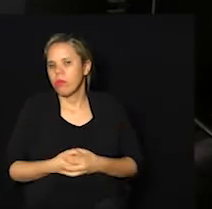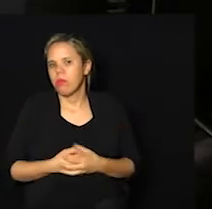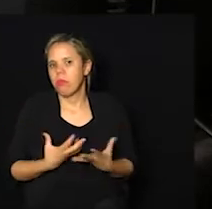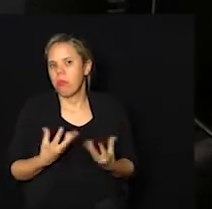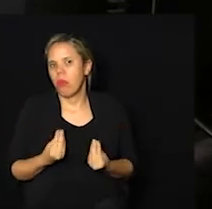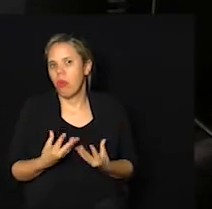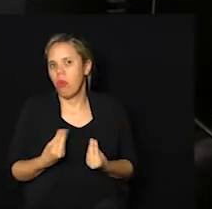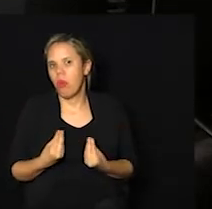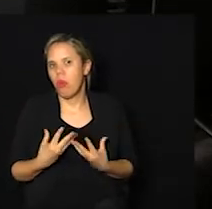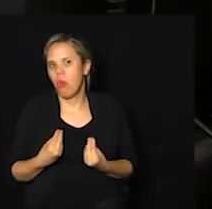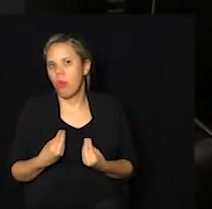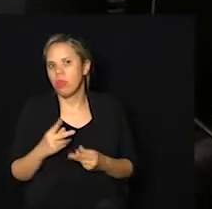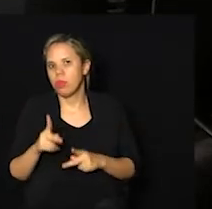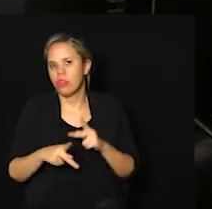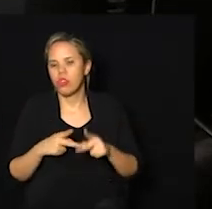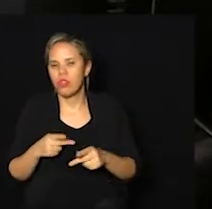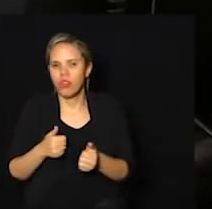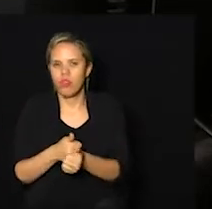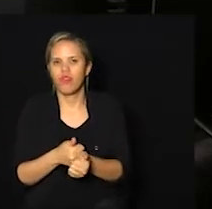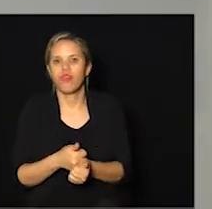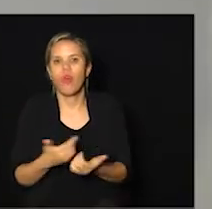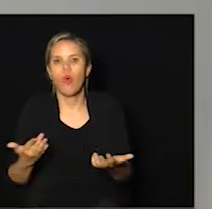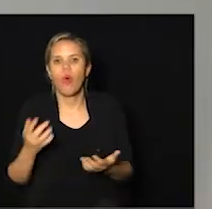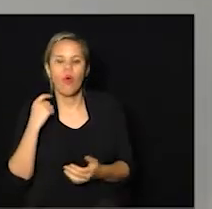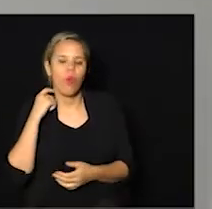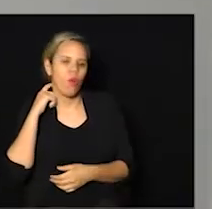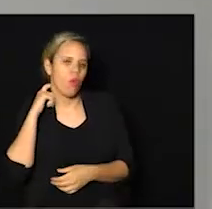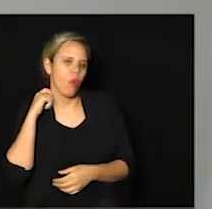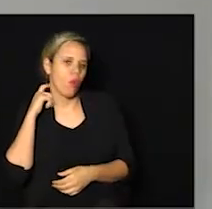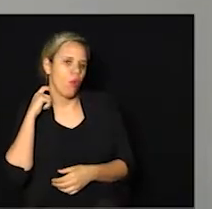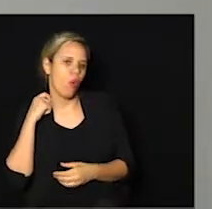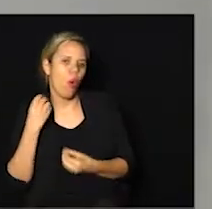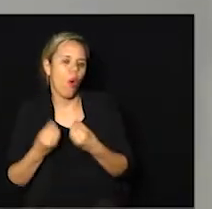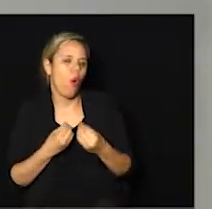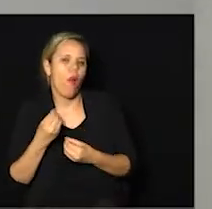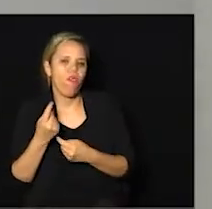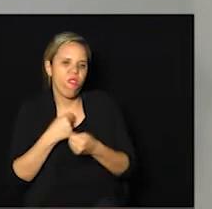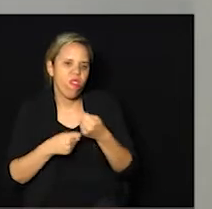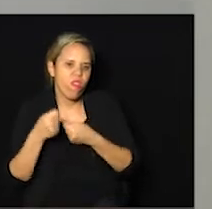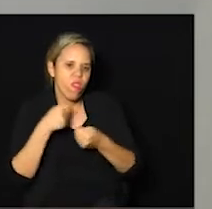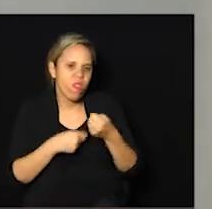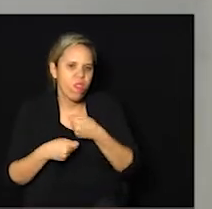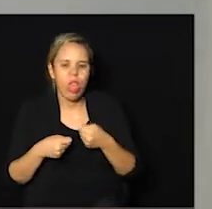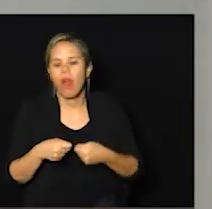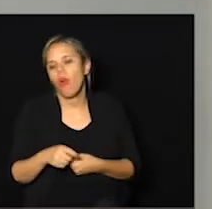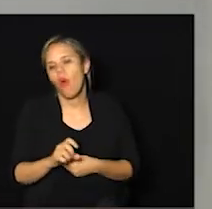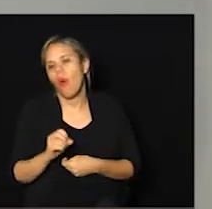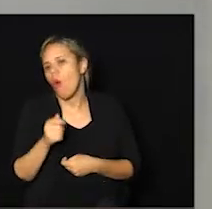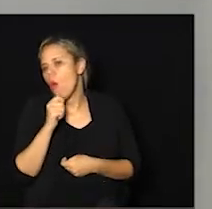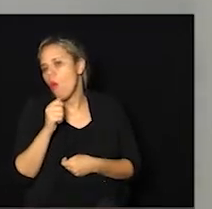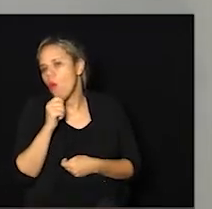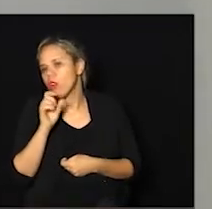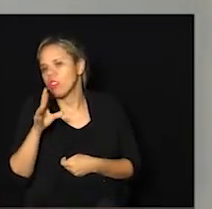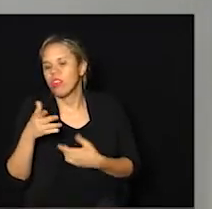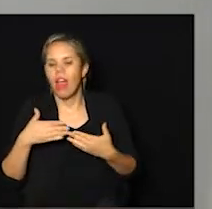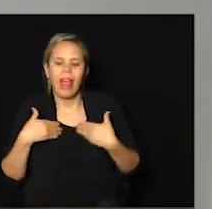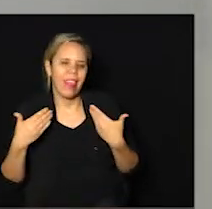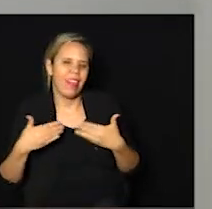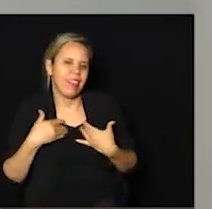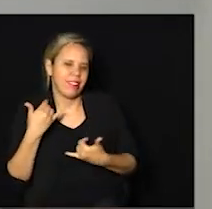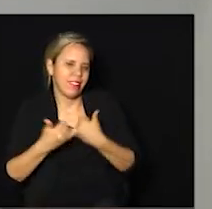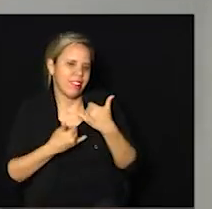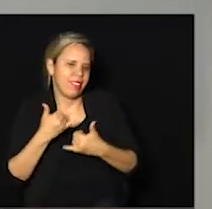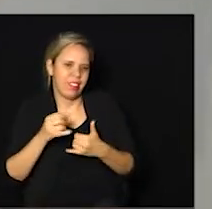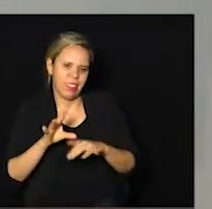Tem muitos seguidores. Sim. E hoje vocês tratam ele como um negócio? Ou ainda é só diversão,